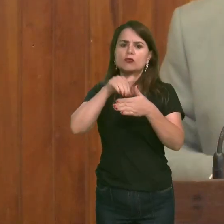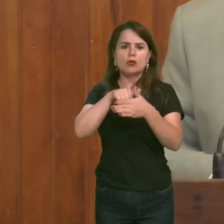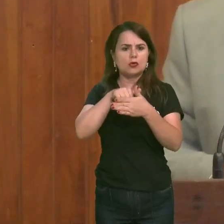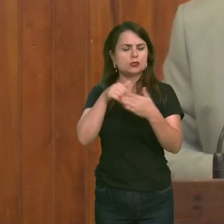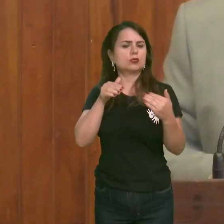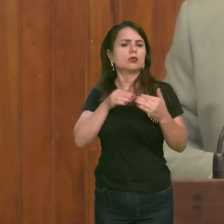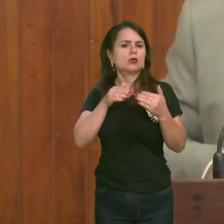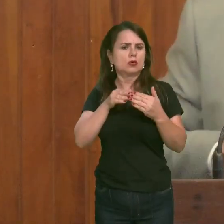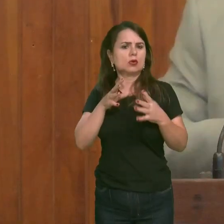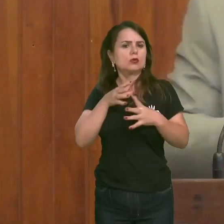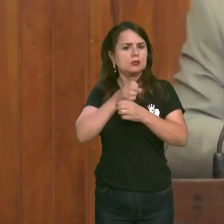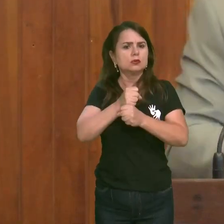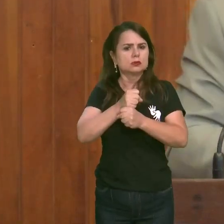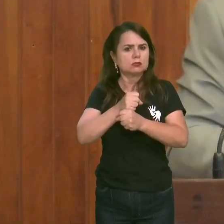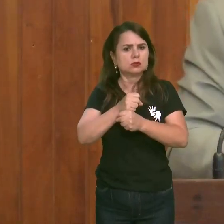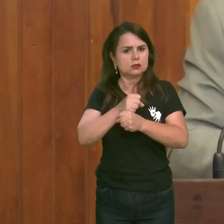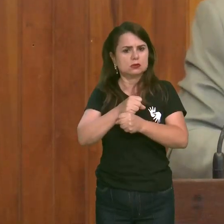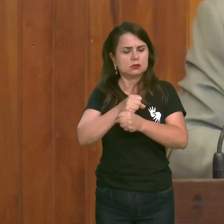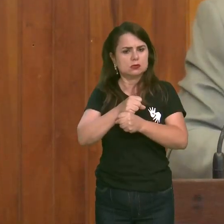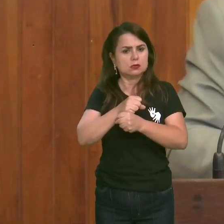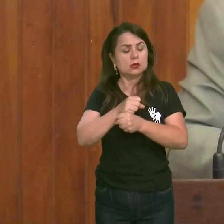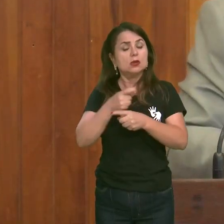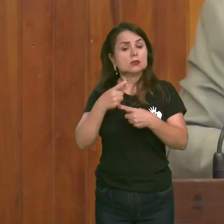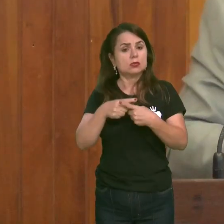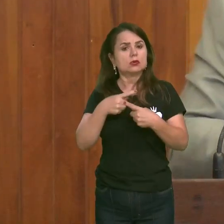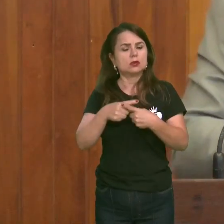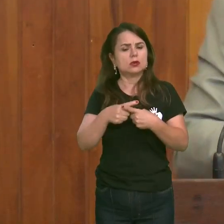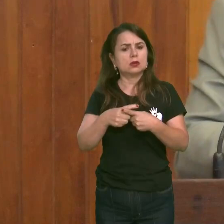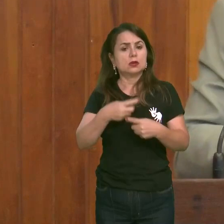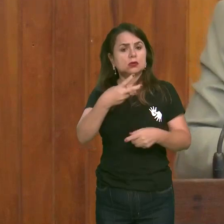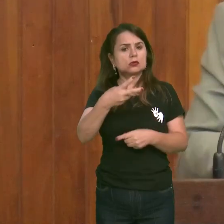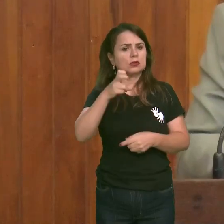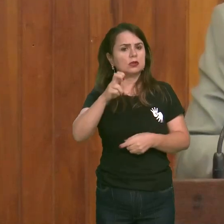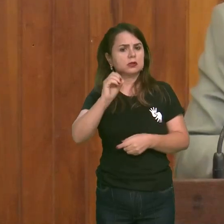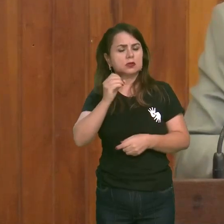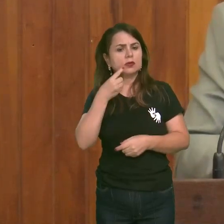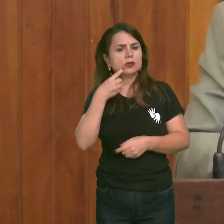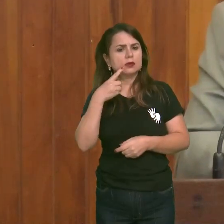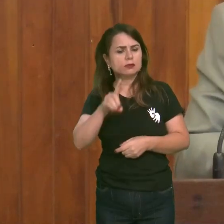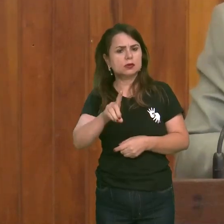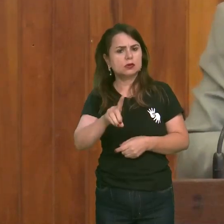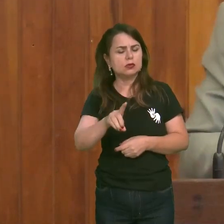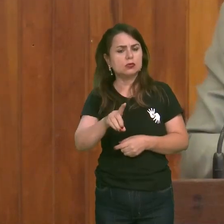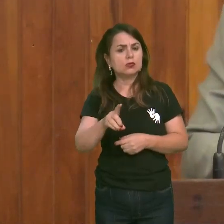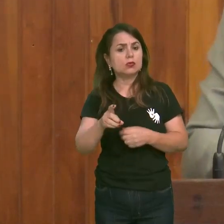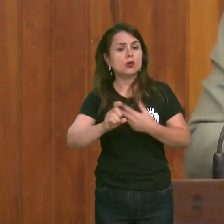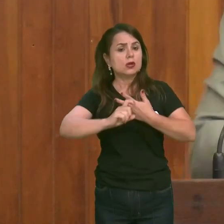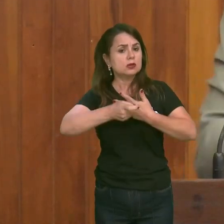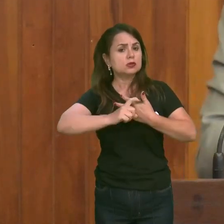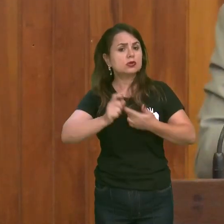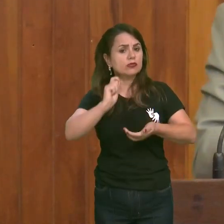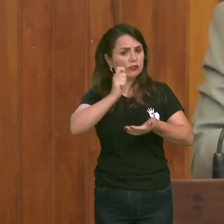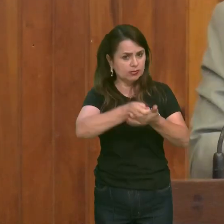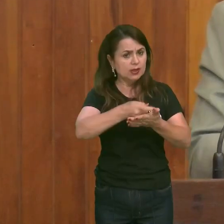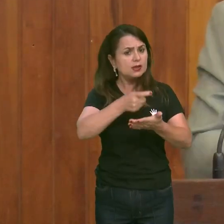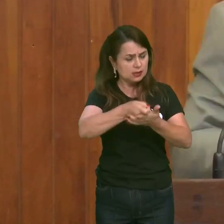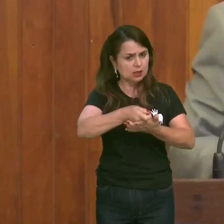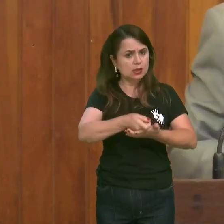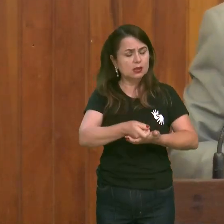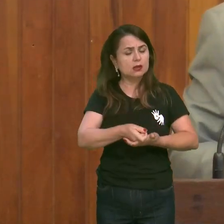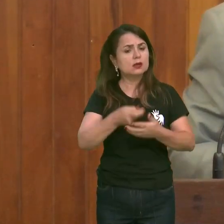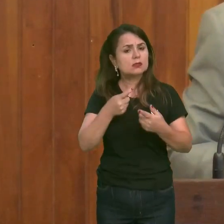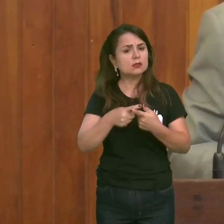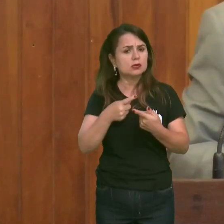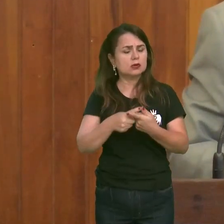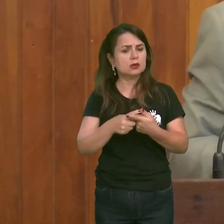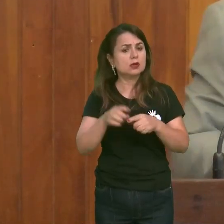como Vereador Custódio dentro dos 250 mil são ser pagas por executivo nós temos a garantia porque senão dá em apropriação e